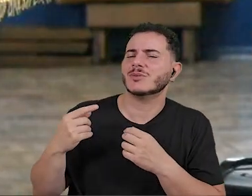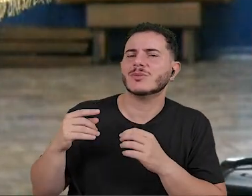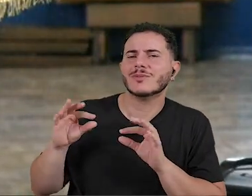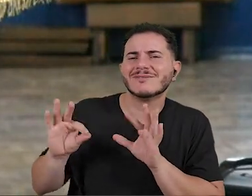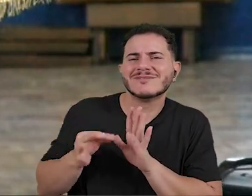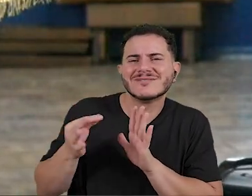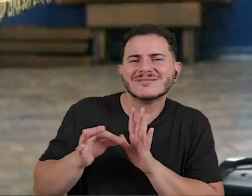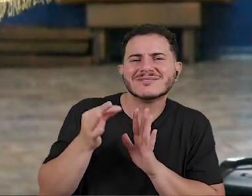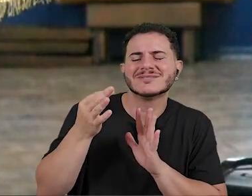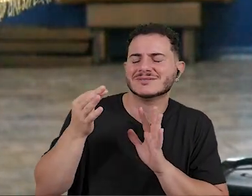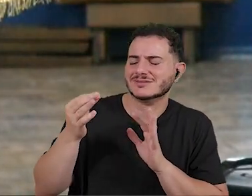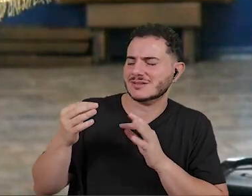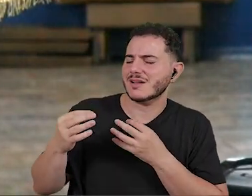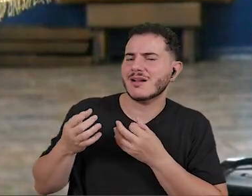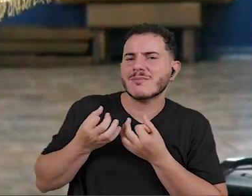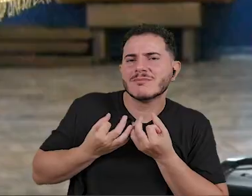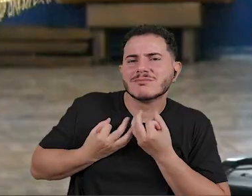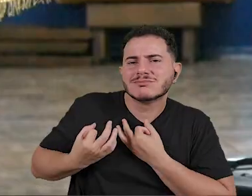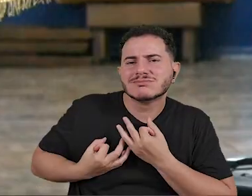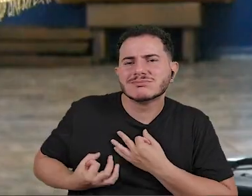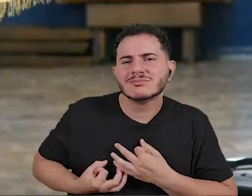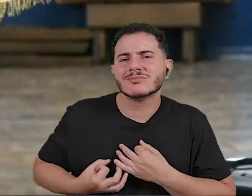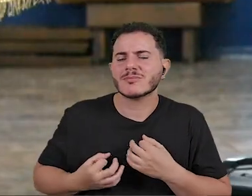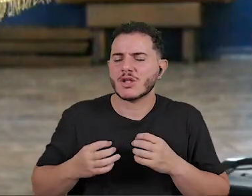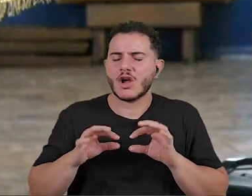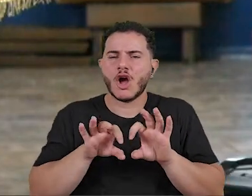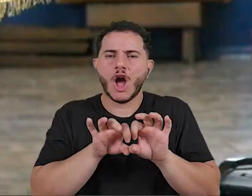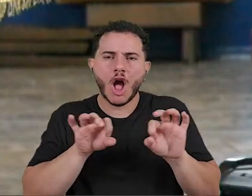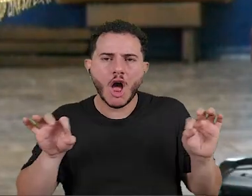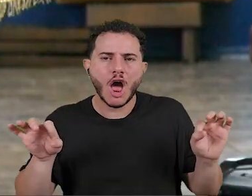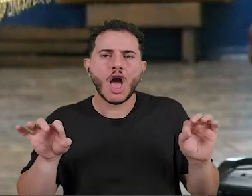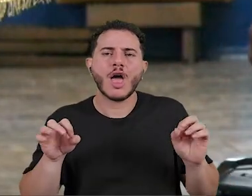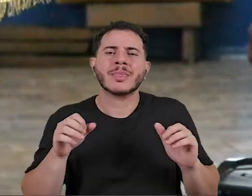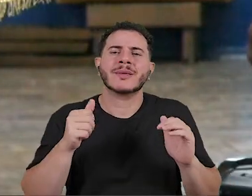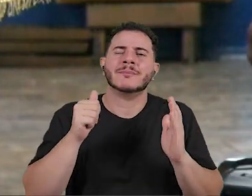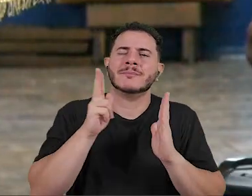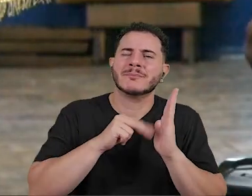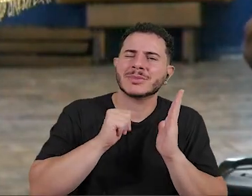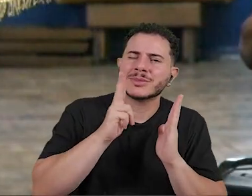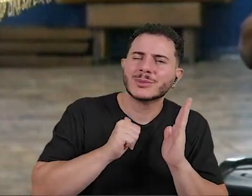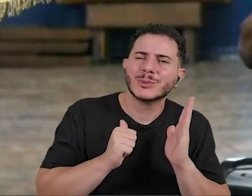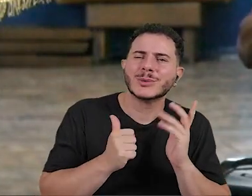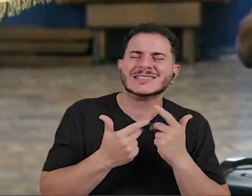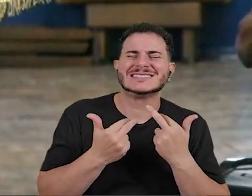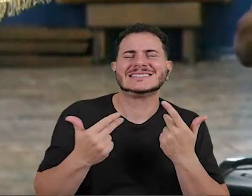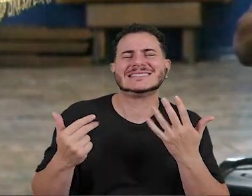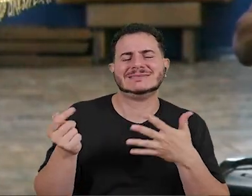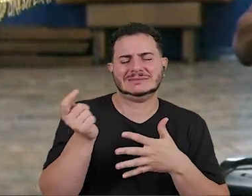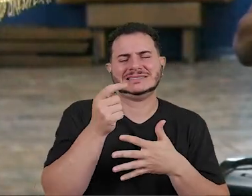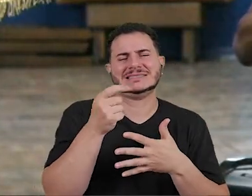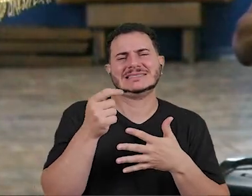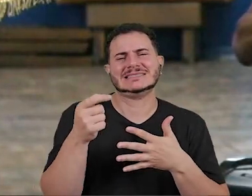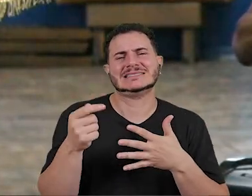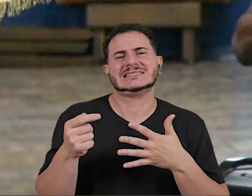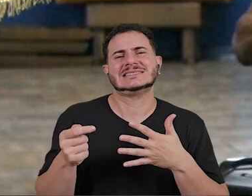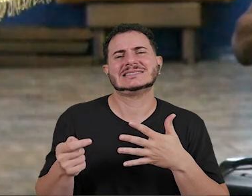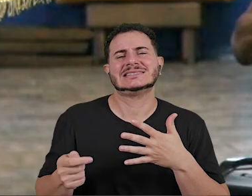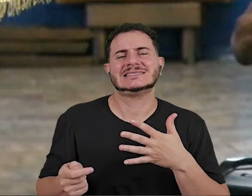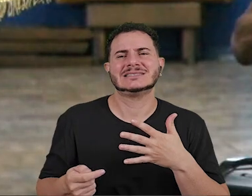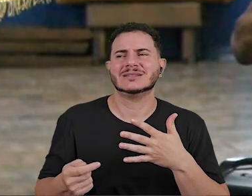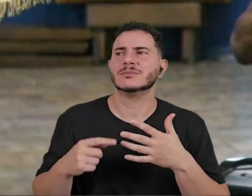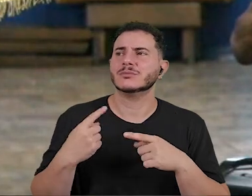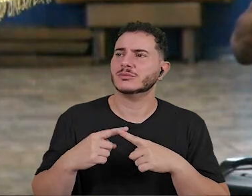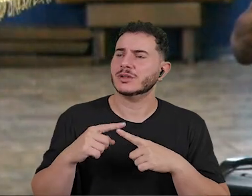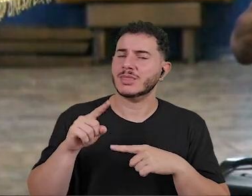pinturas, é maravilhoso, porque você diz assim: caramba, deu certo, né? E